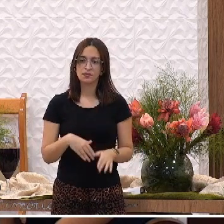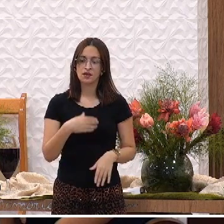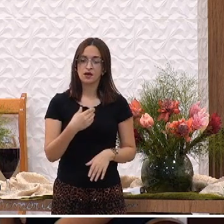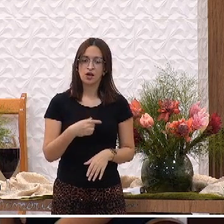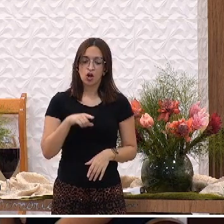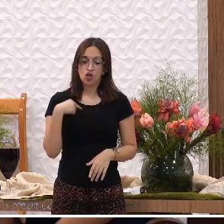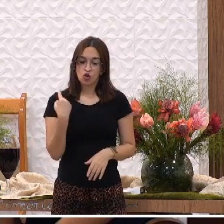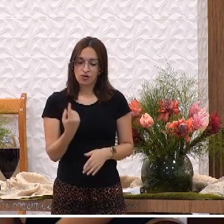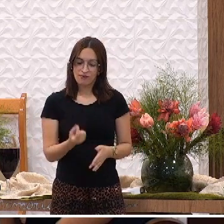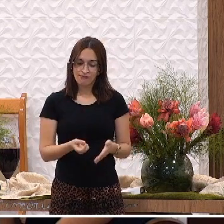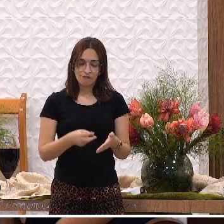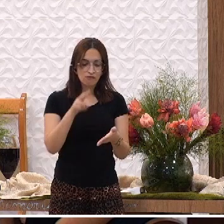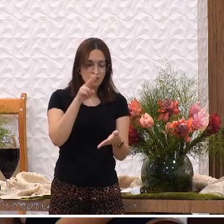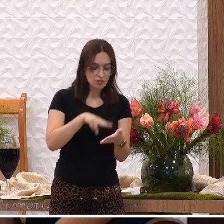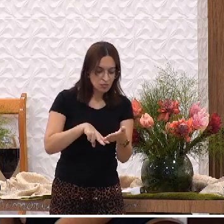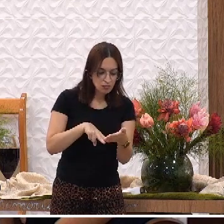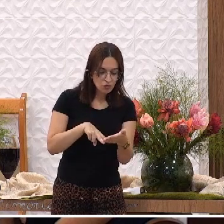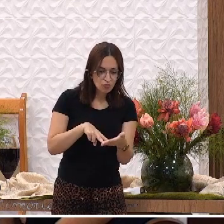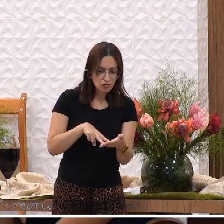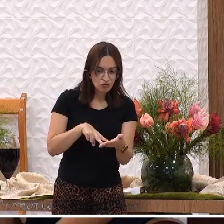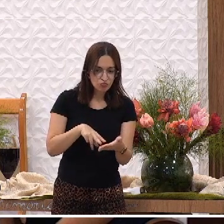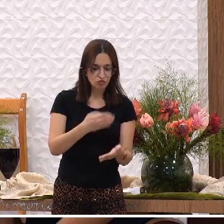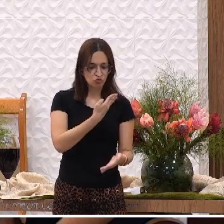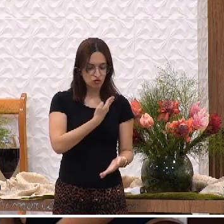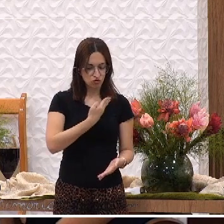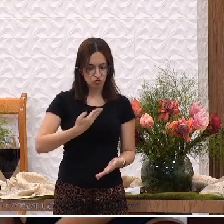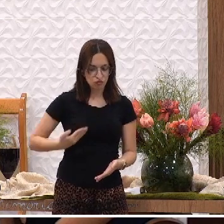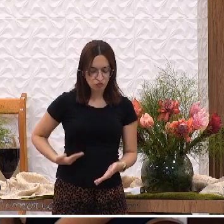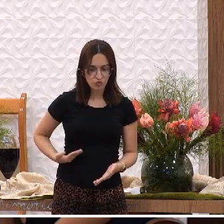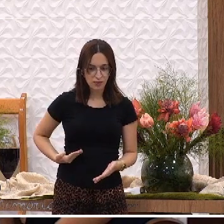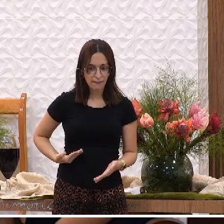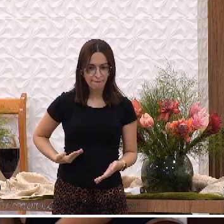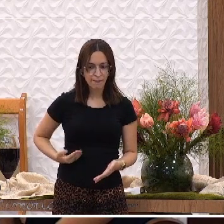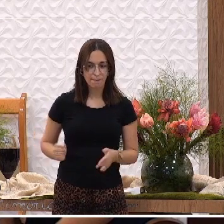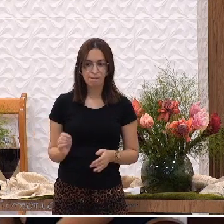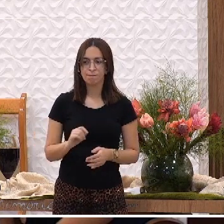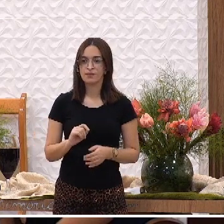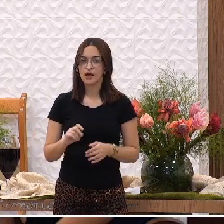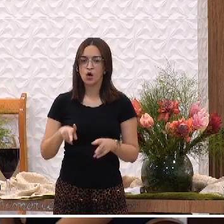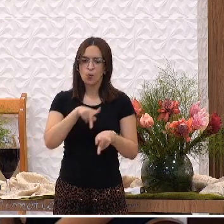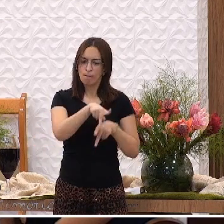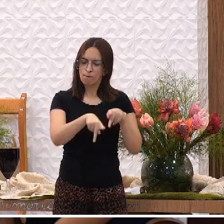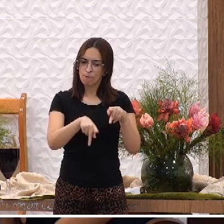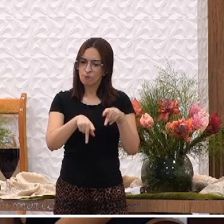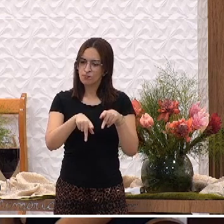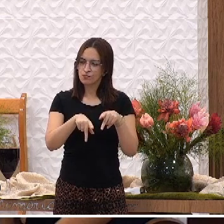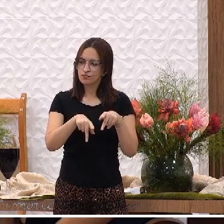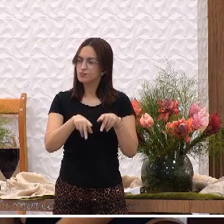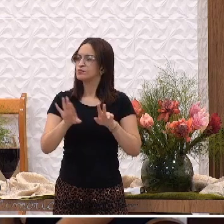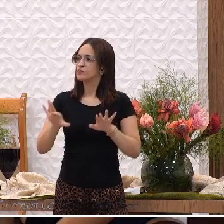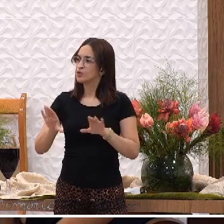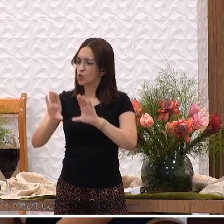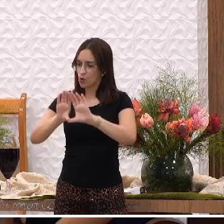sistema presbiteriano, o poder reside no corpo governante local, no caso, o conselho. Ou seja,